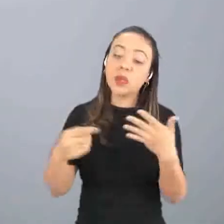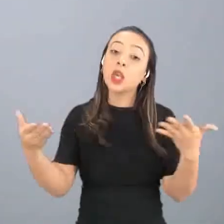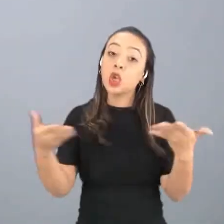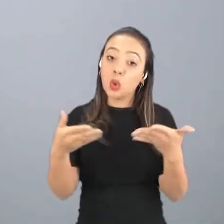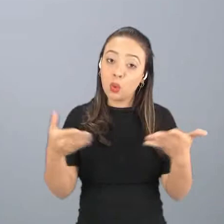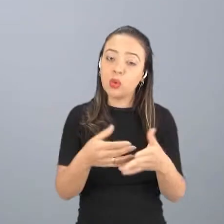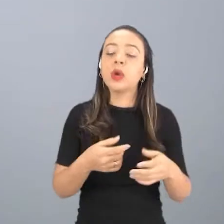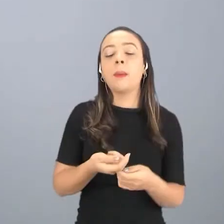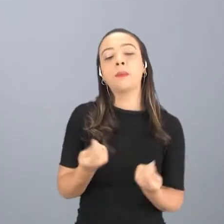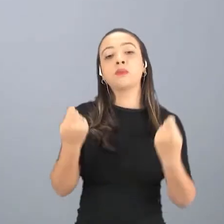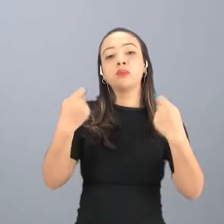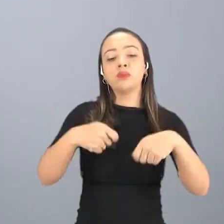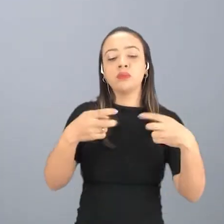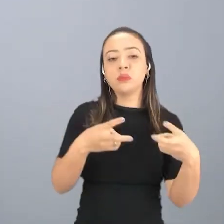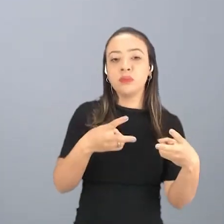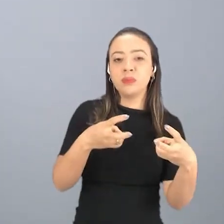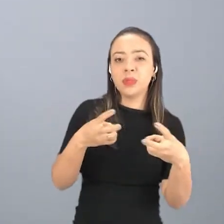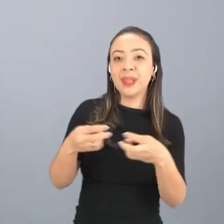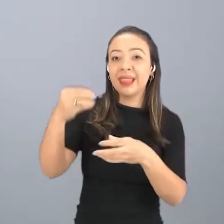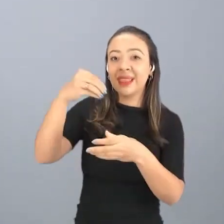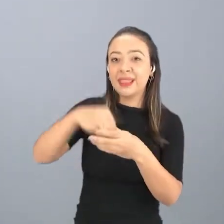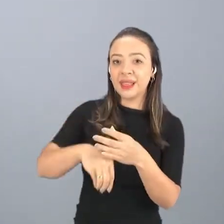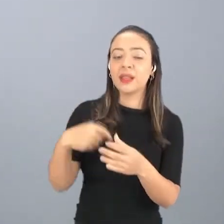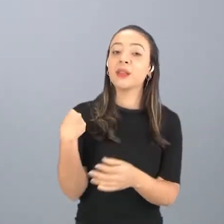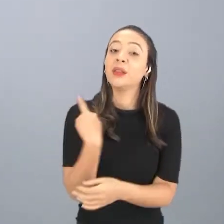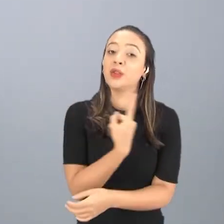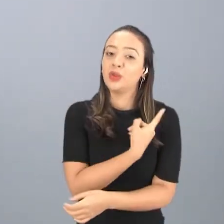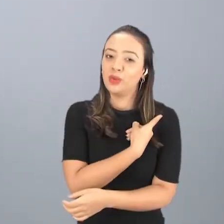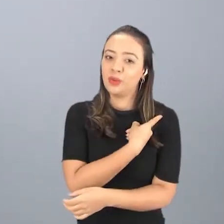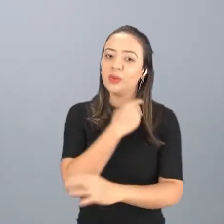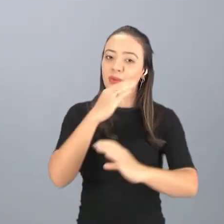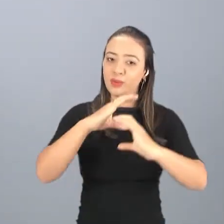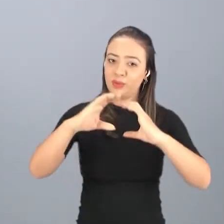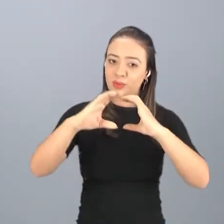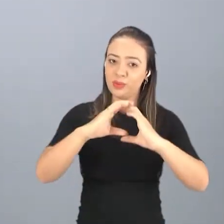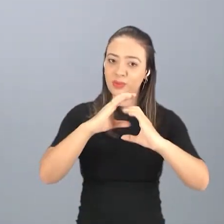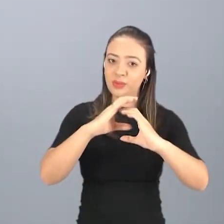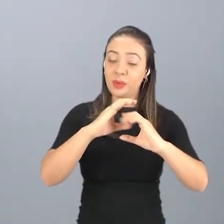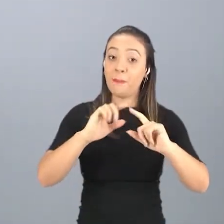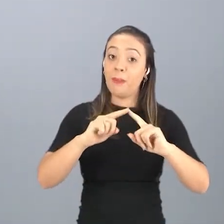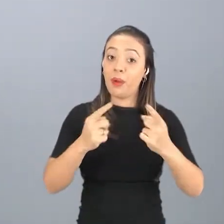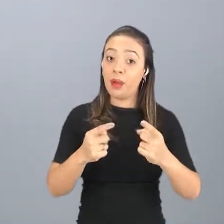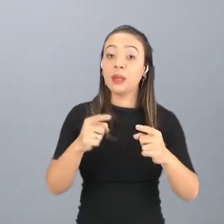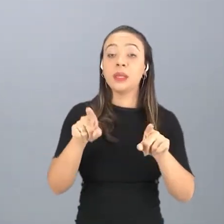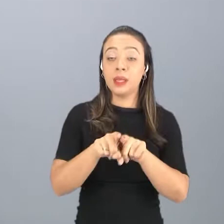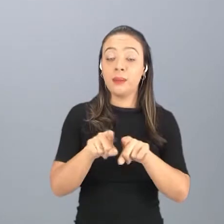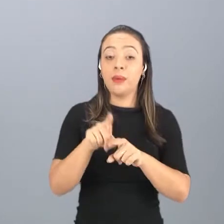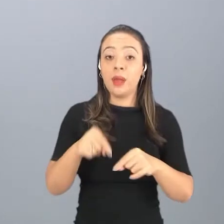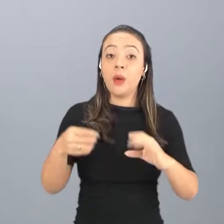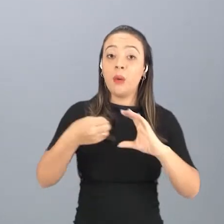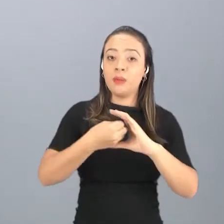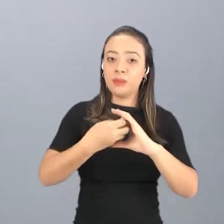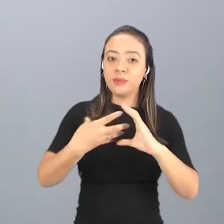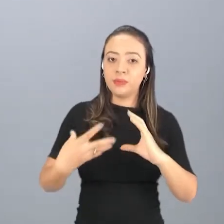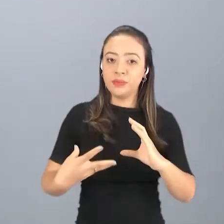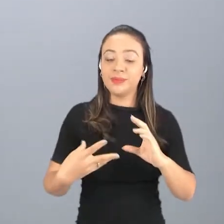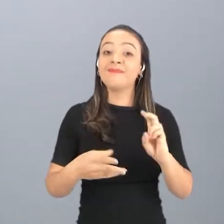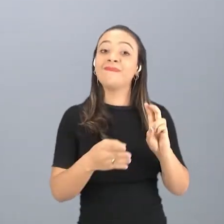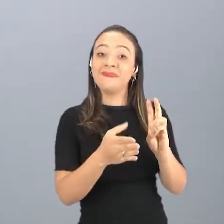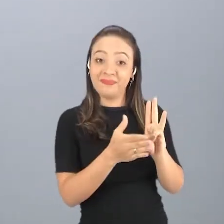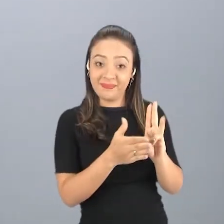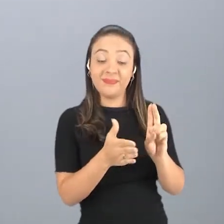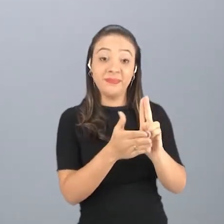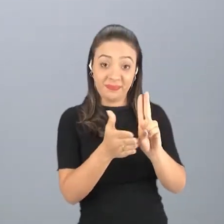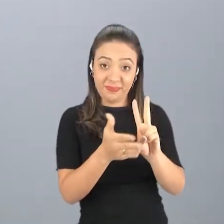podemos identificar dentro da nossa própria música, né? Mas que são características também indígenas